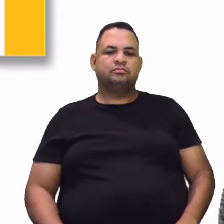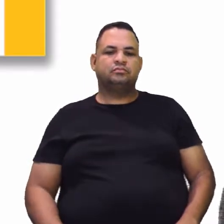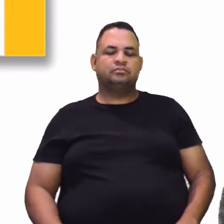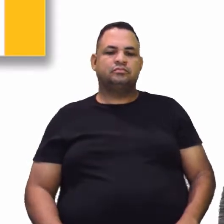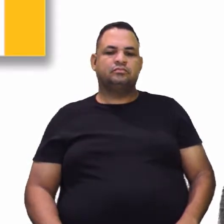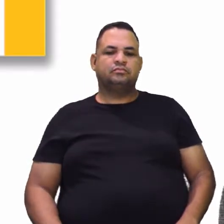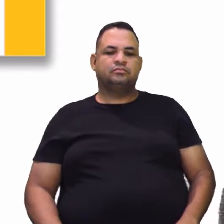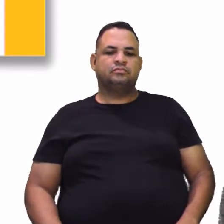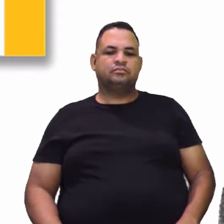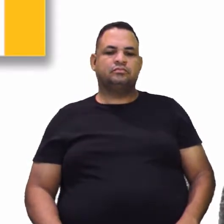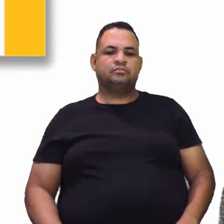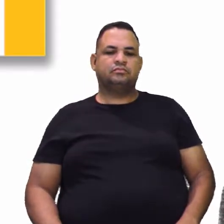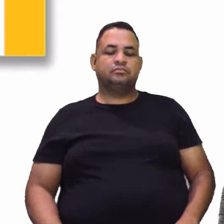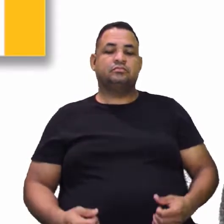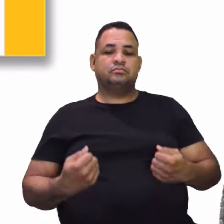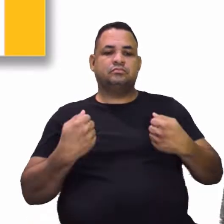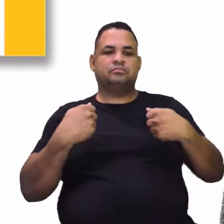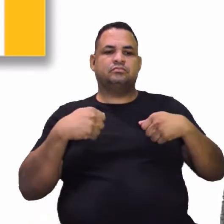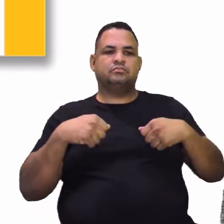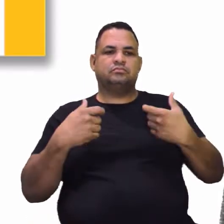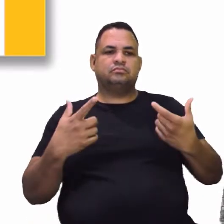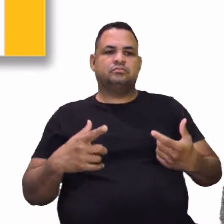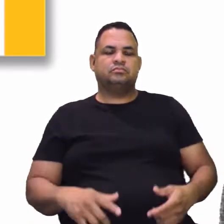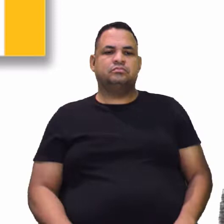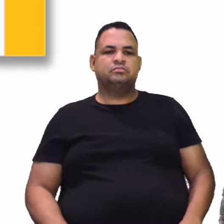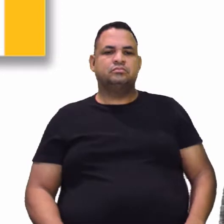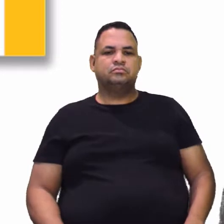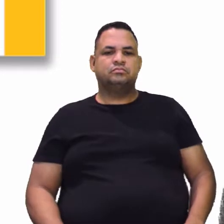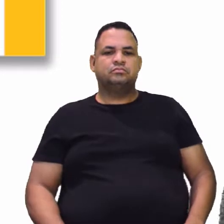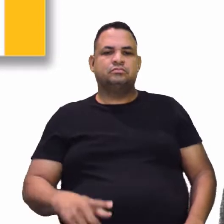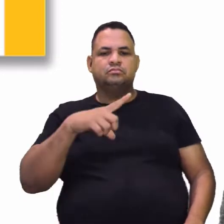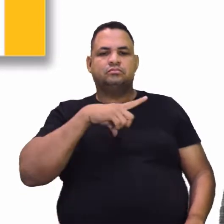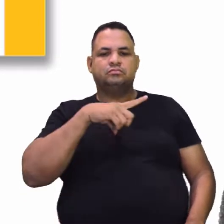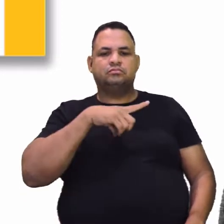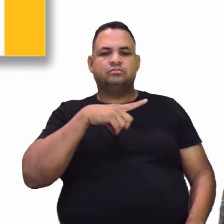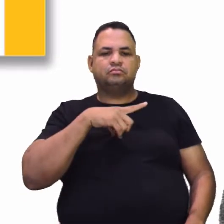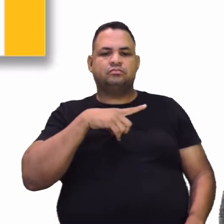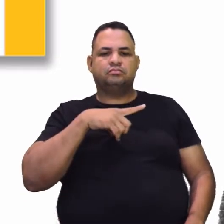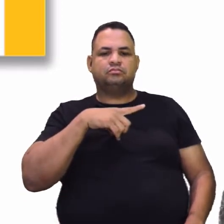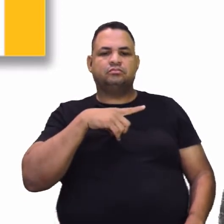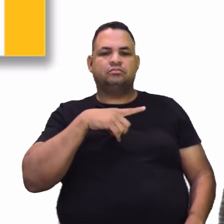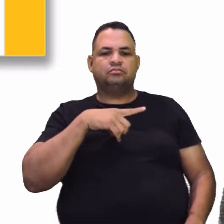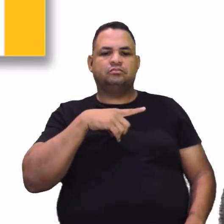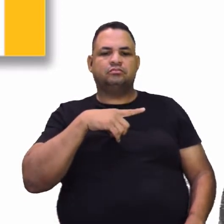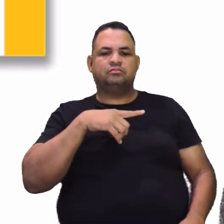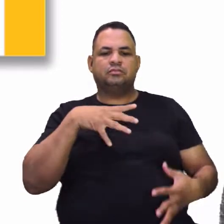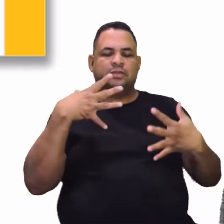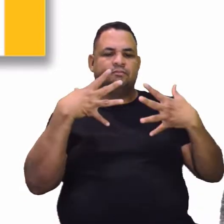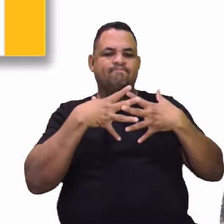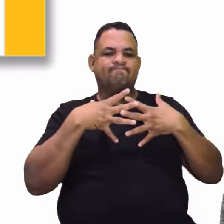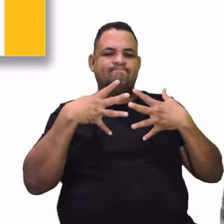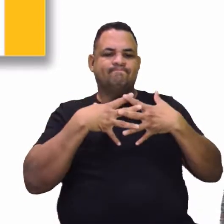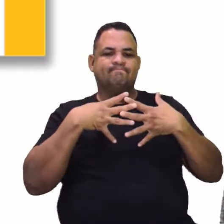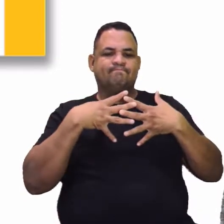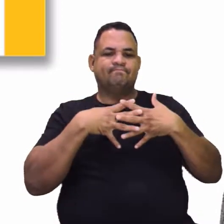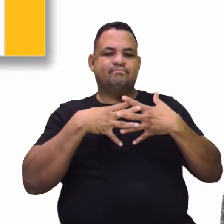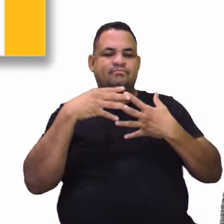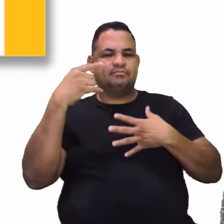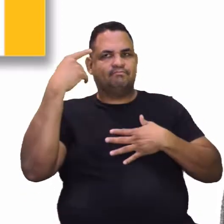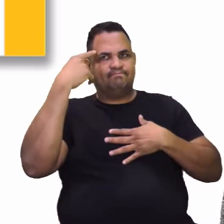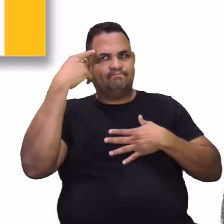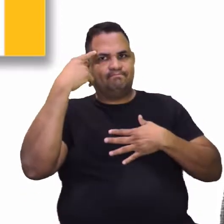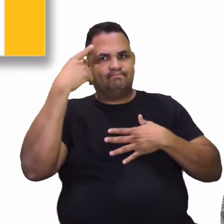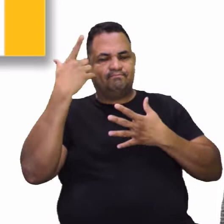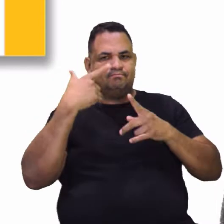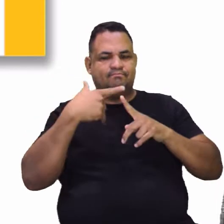que elas podem ter uma espécie de confusão na cabeça